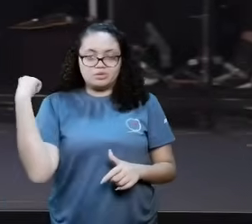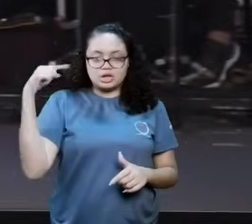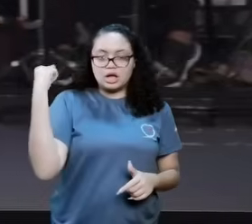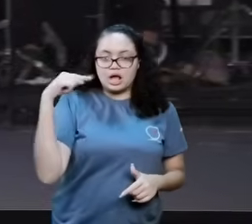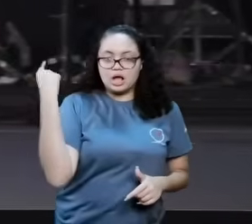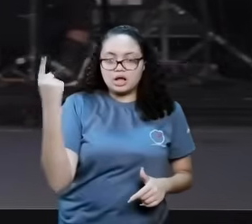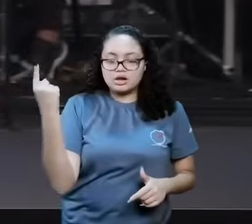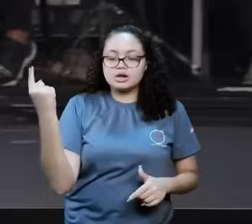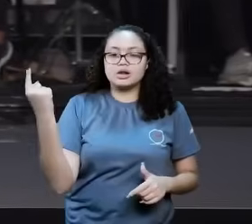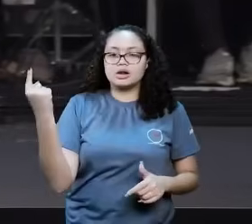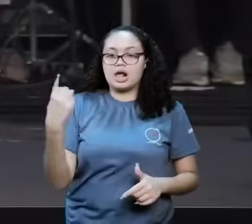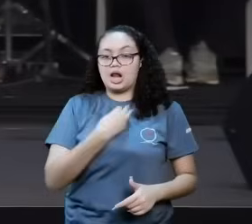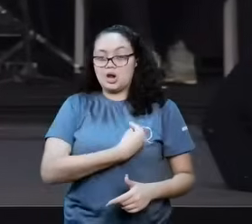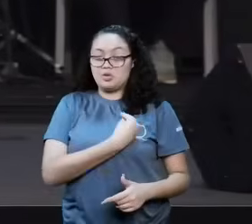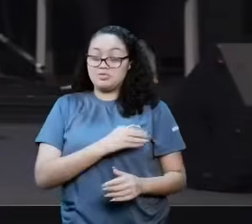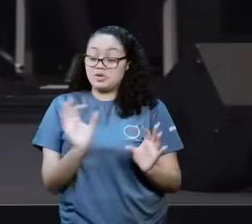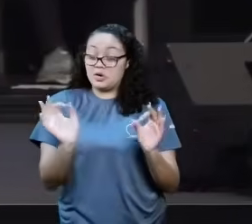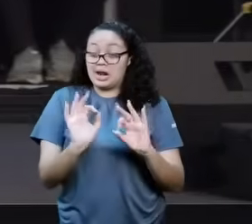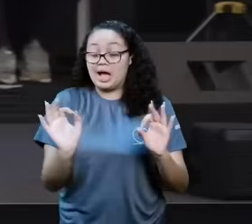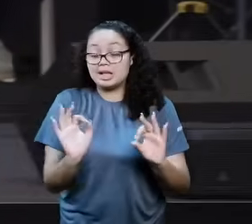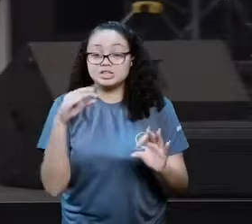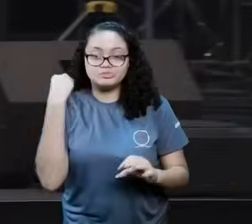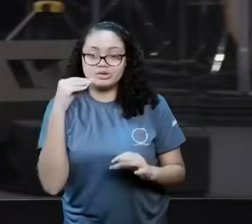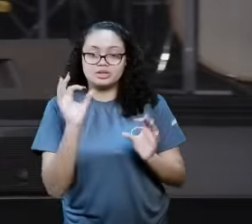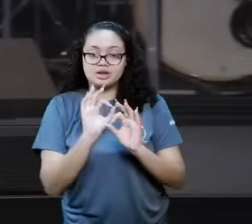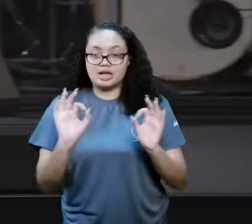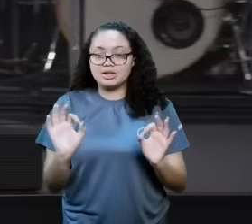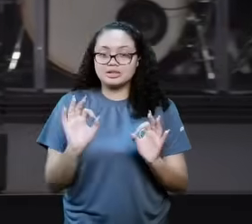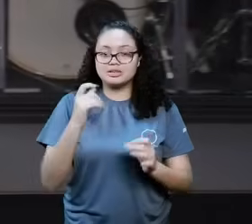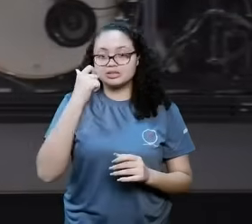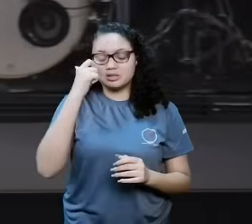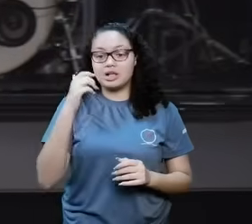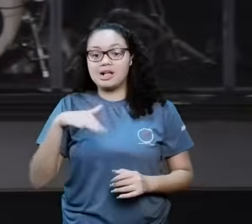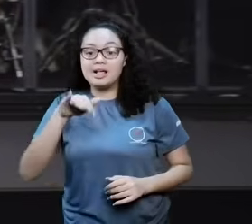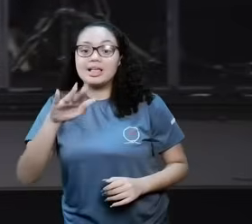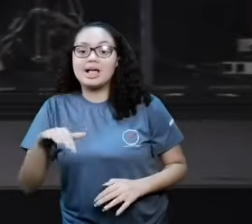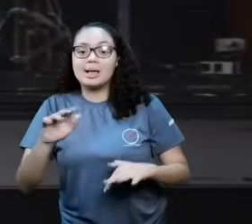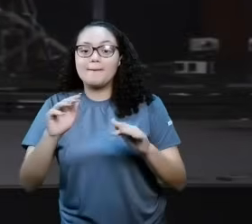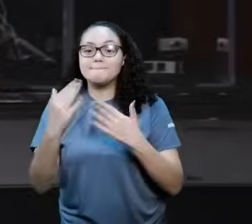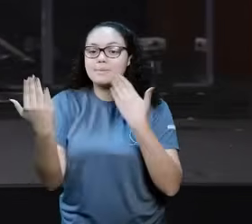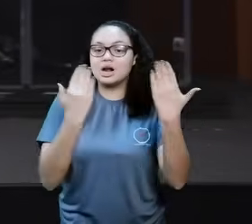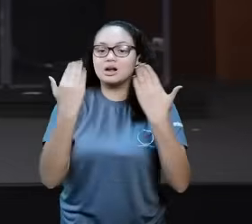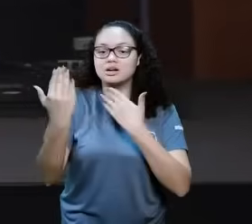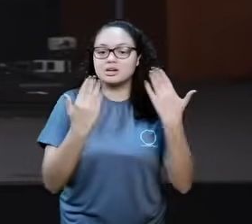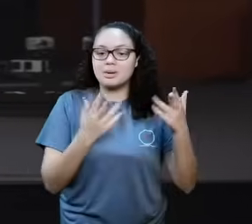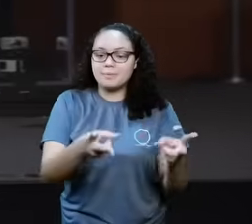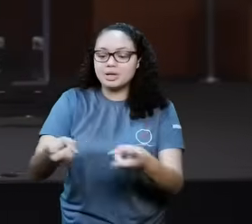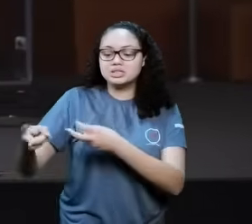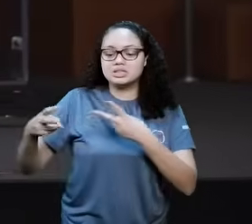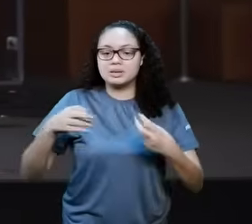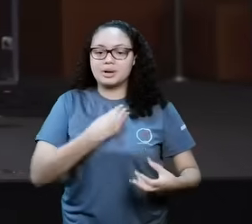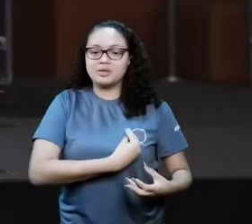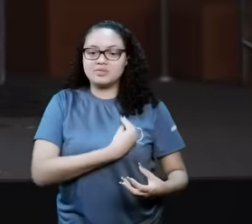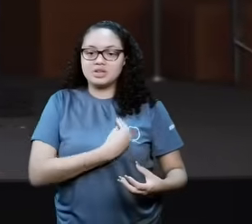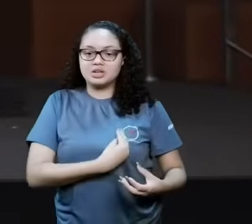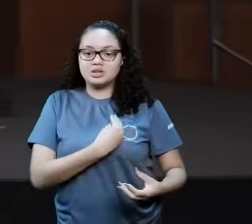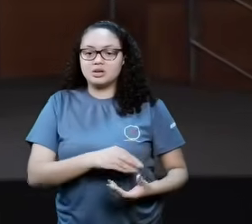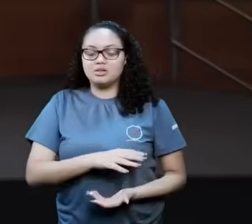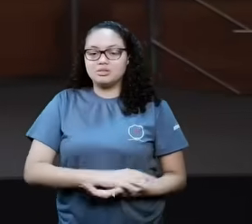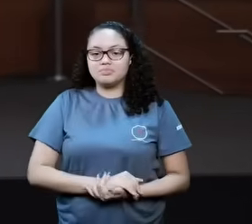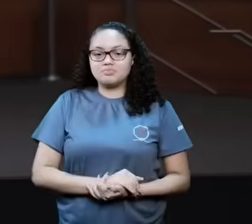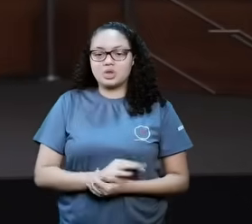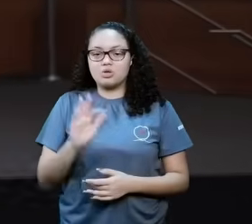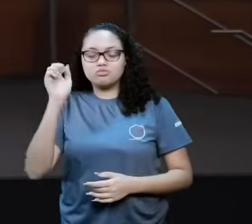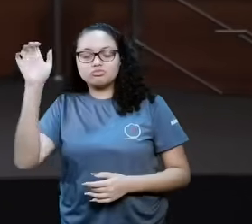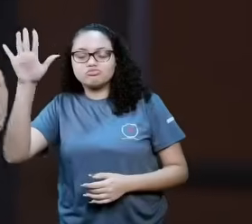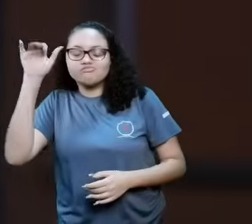porque alguém ainda não viveu esse nível de experiência, vão falar rasgado. Quem aqui pela psicologia discerne que já viveu o que chamamos de paralisia do sono,